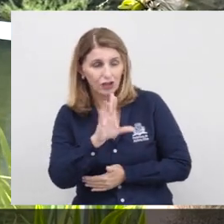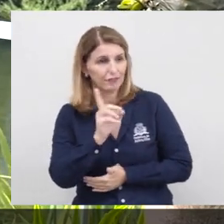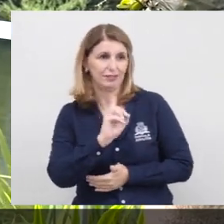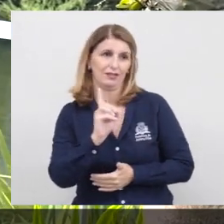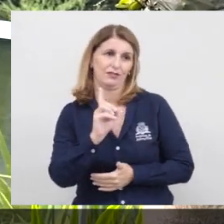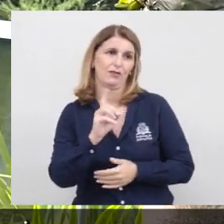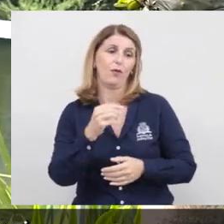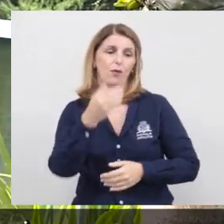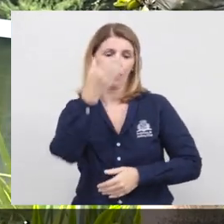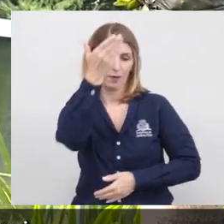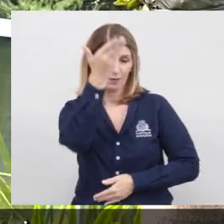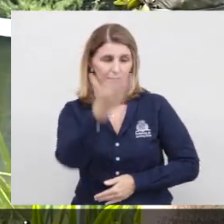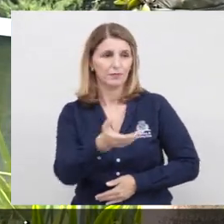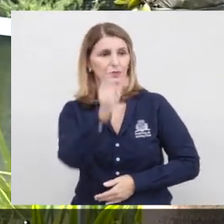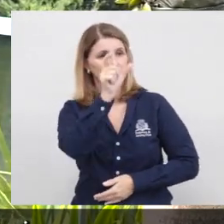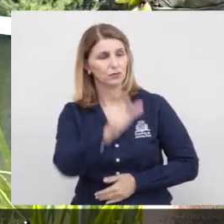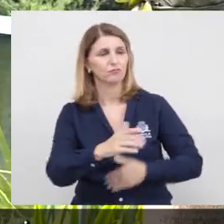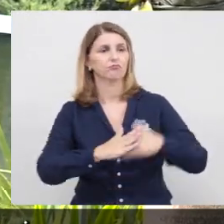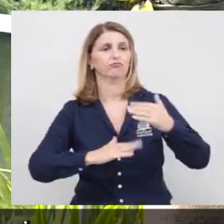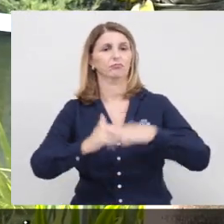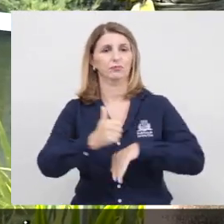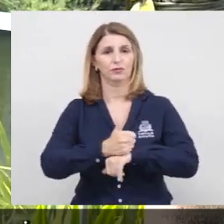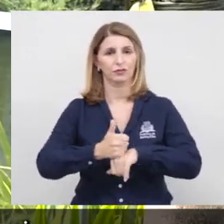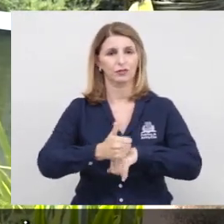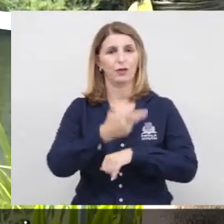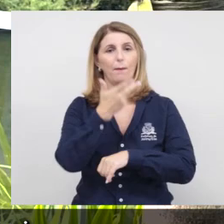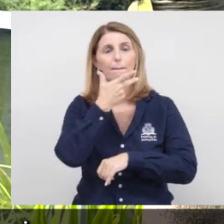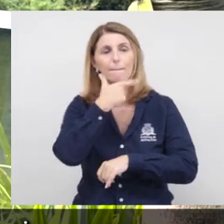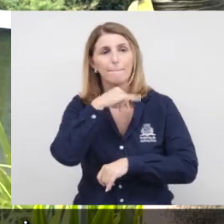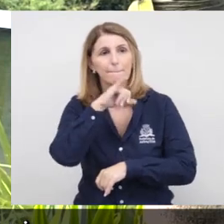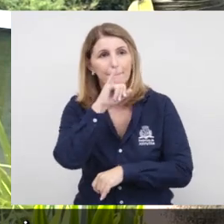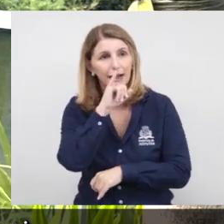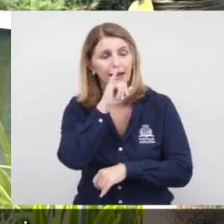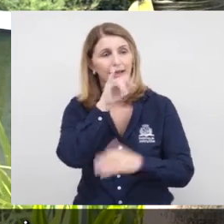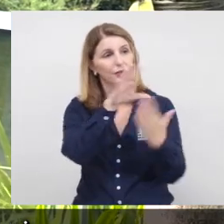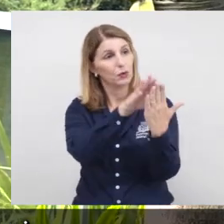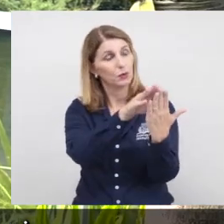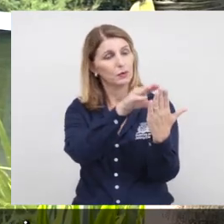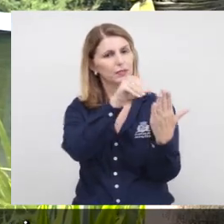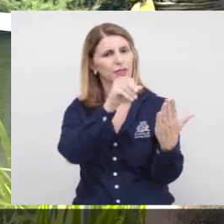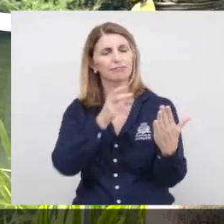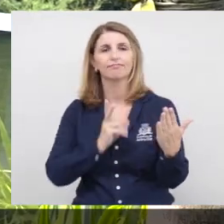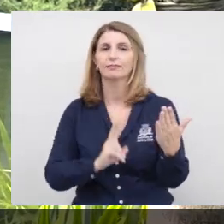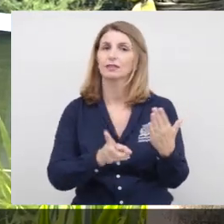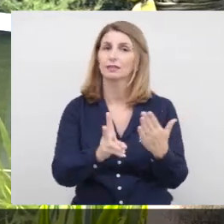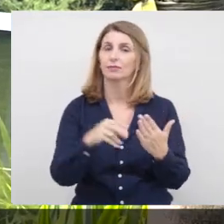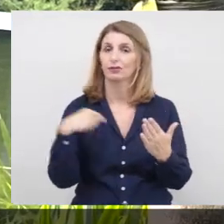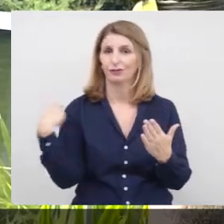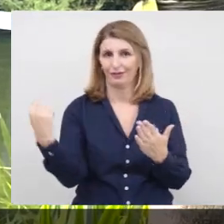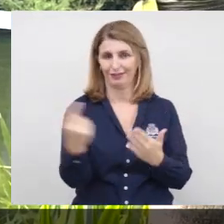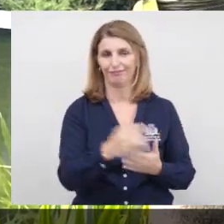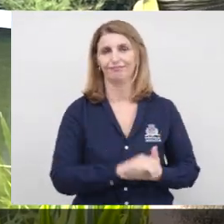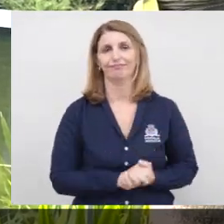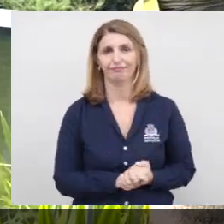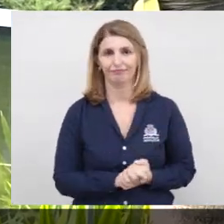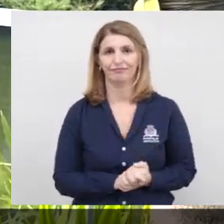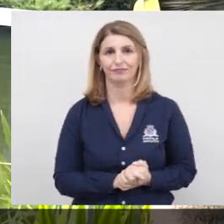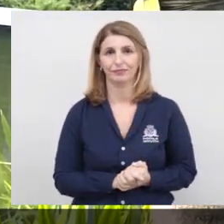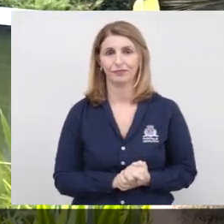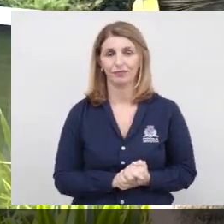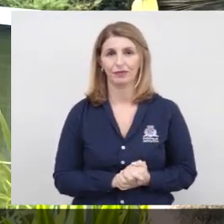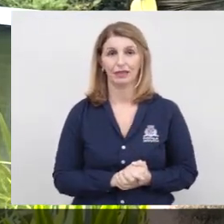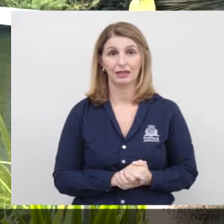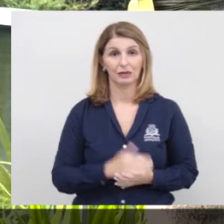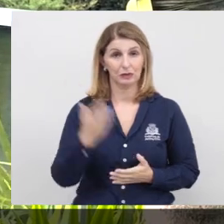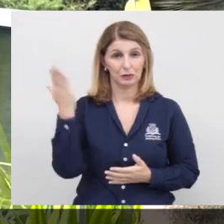conheci muito bem mas acima de tudo pelo homem pelo profissional pelo pai pelo exemplo que sempre foi a